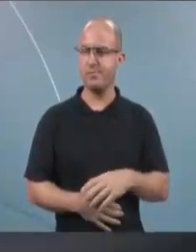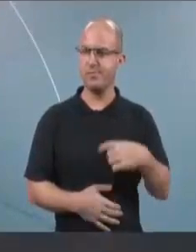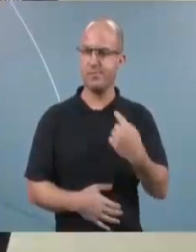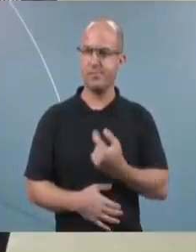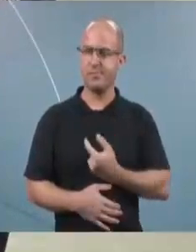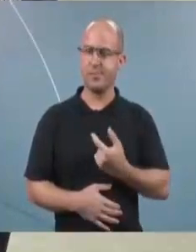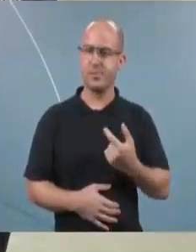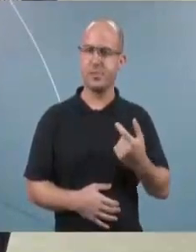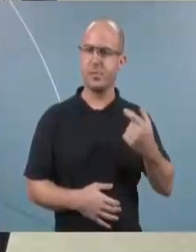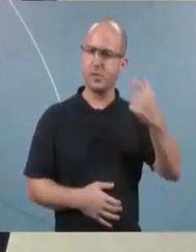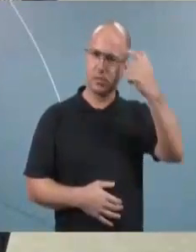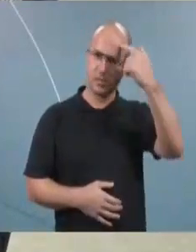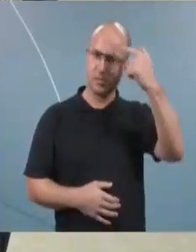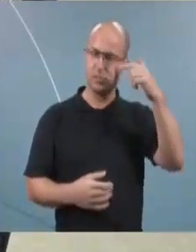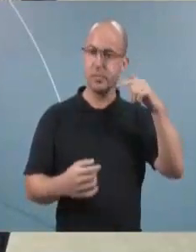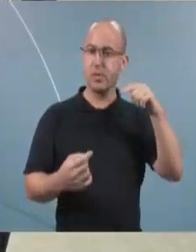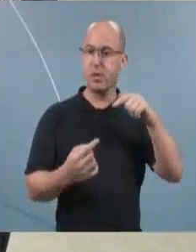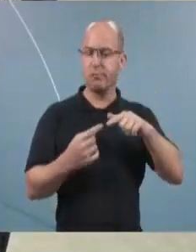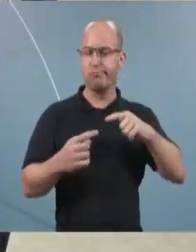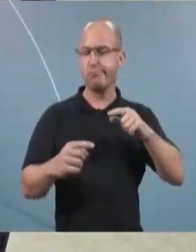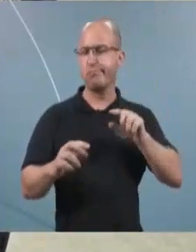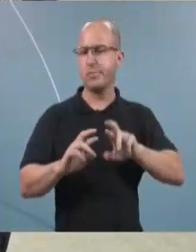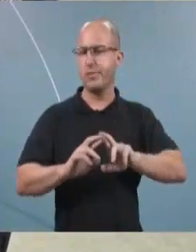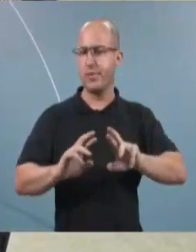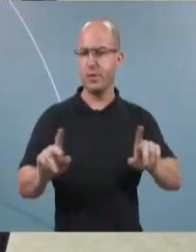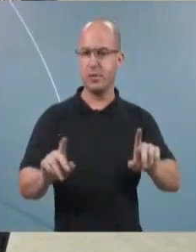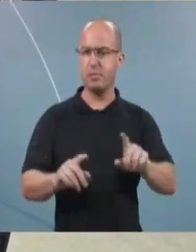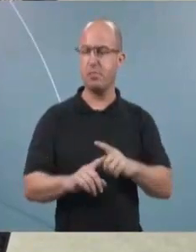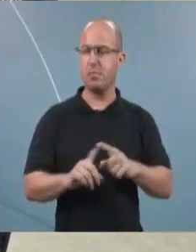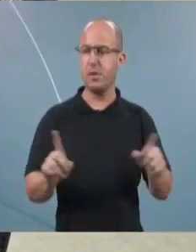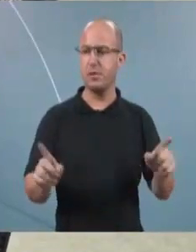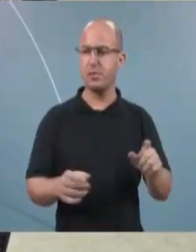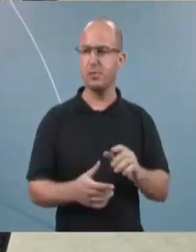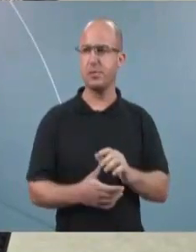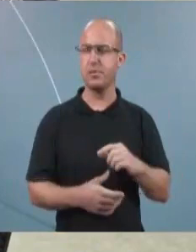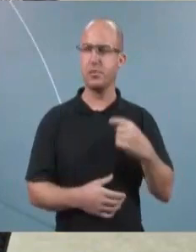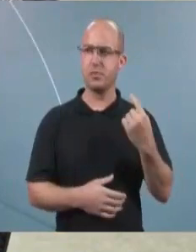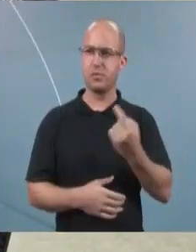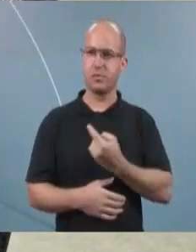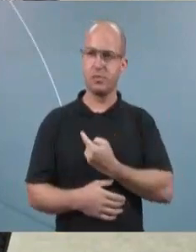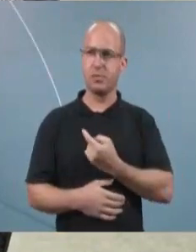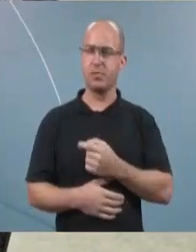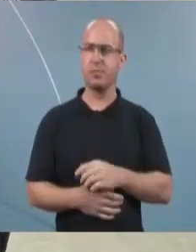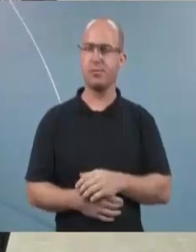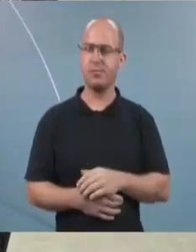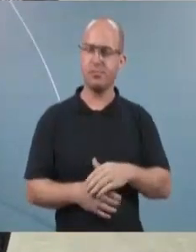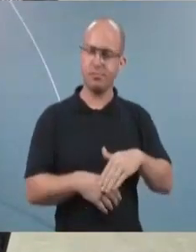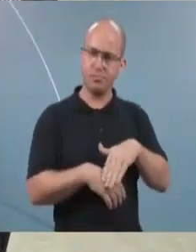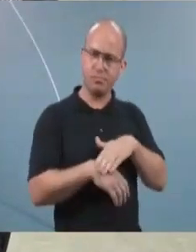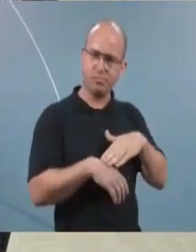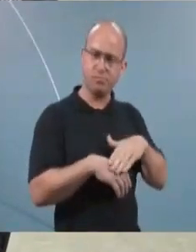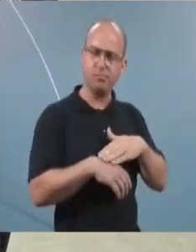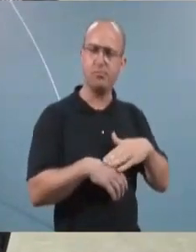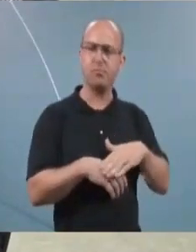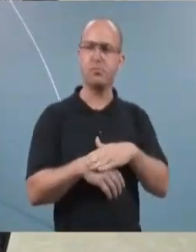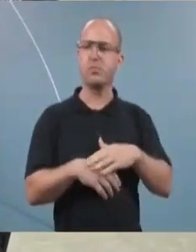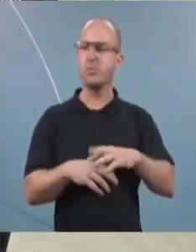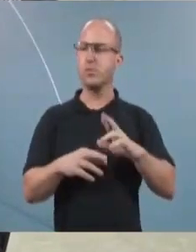serem frontalmente contrárias mas estabelecemos um diálogo